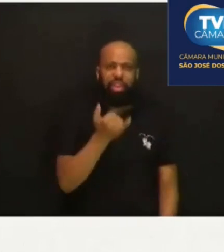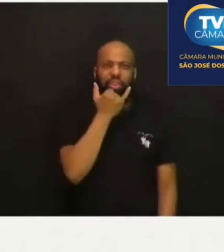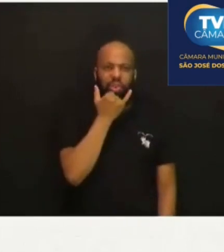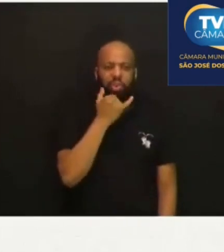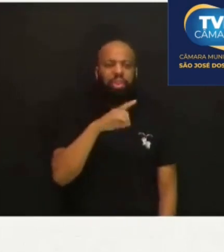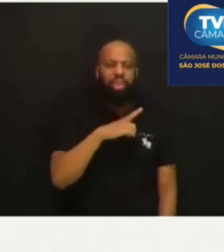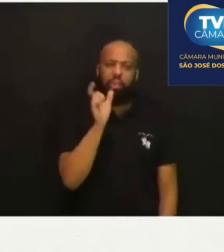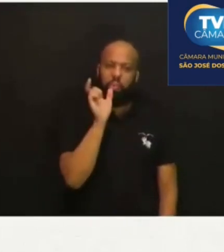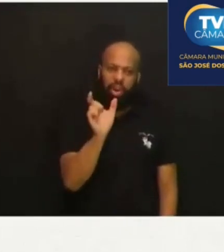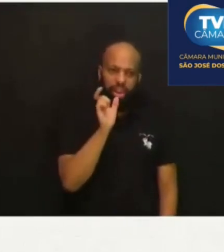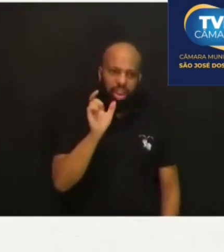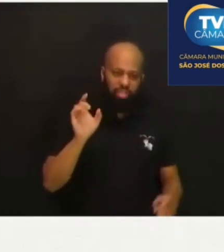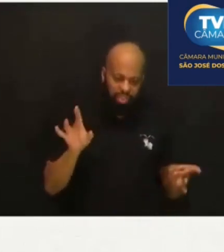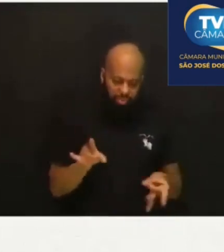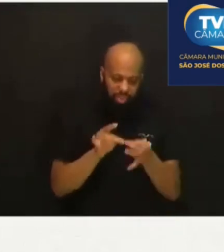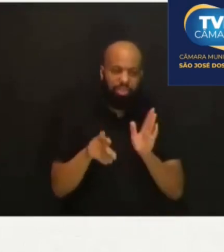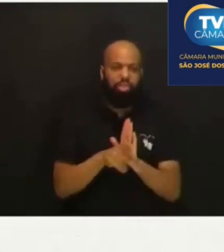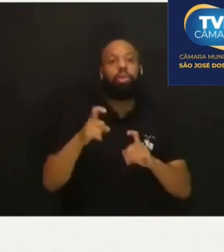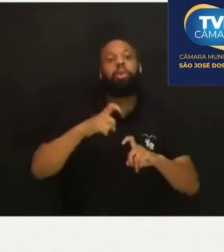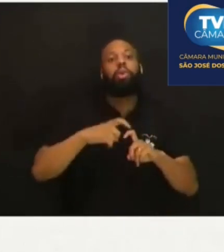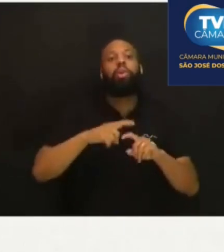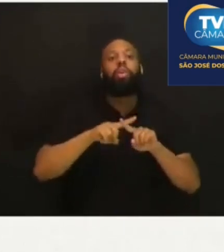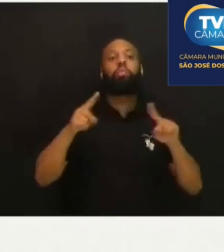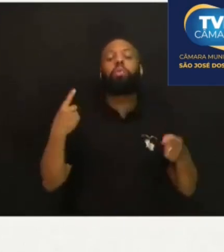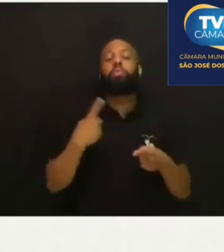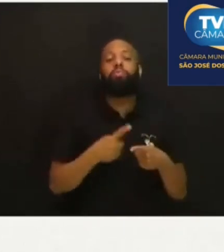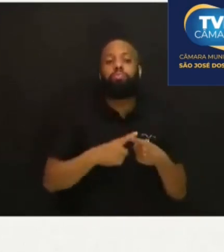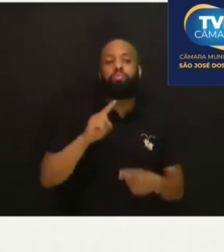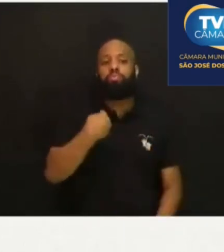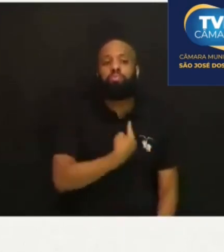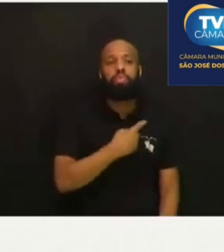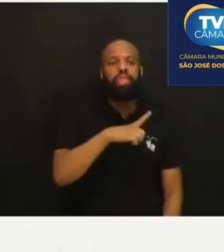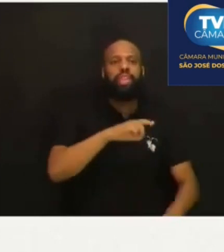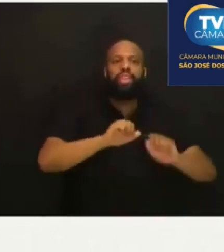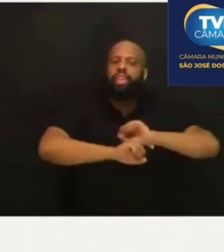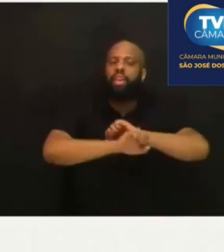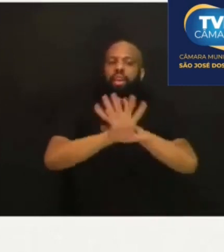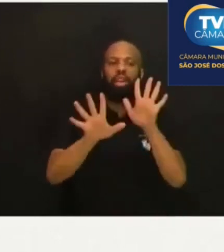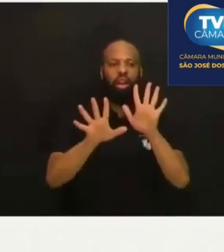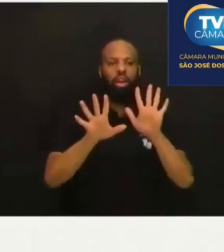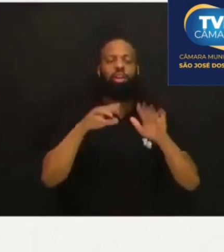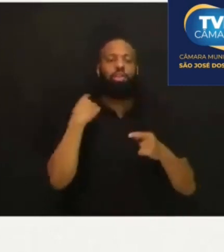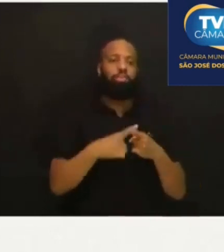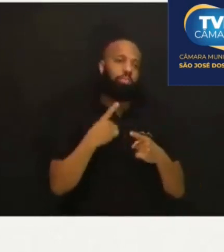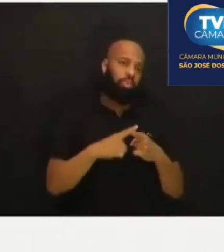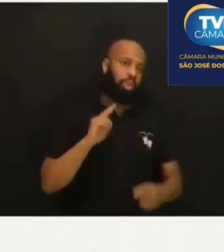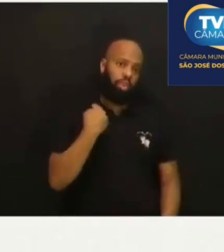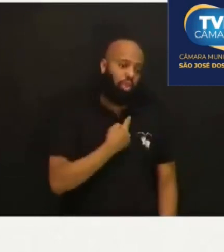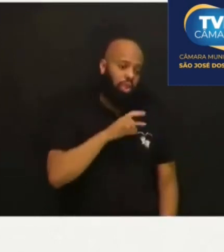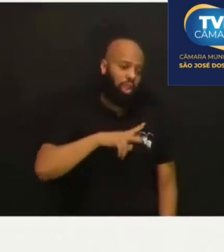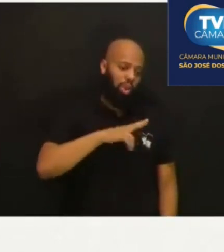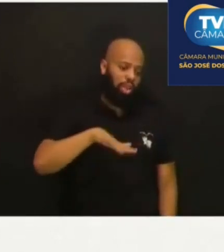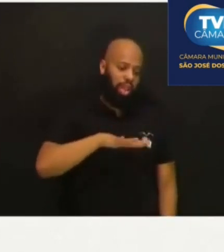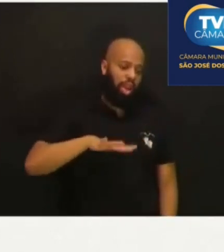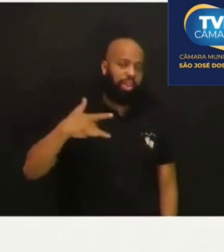termos técnicos, né? Mas por que disso? Para a gente ter muito claro, ainda que não sejamos da área da saúde,